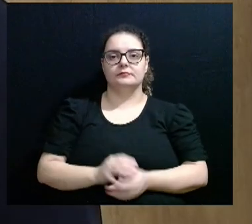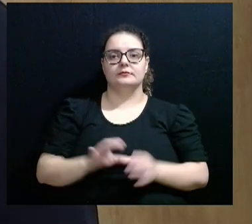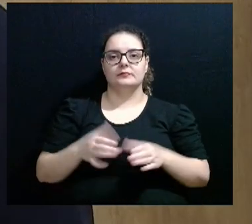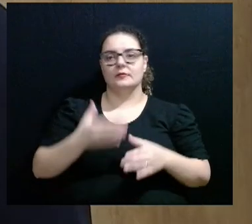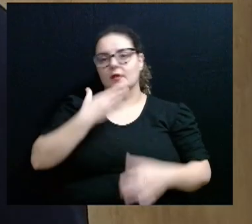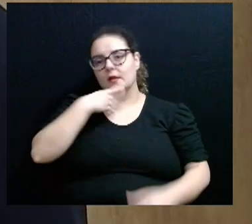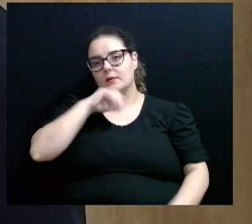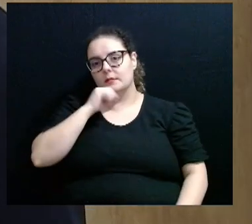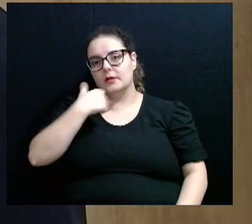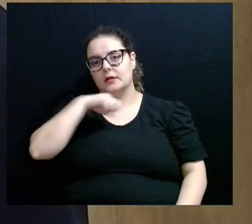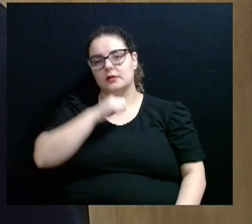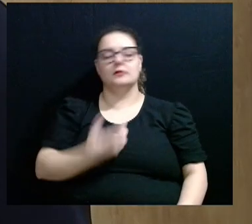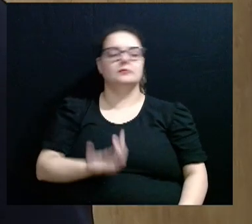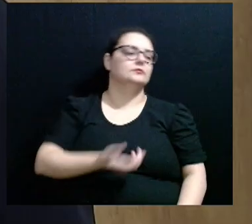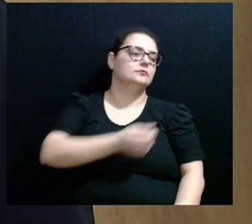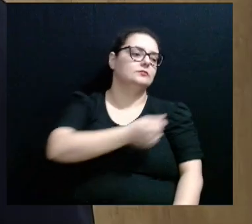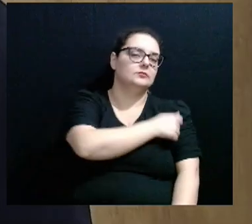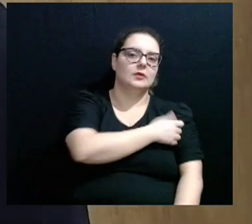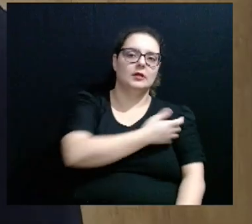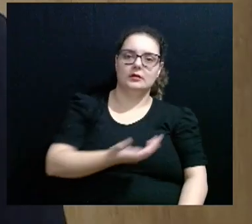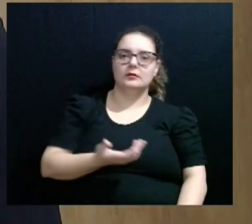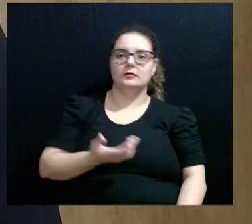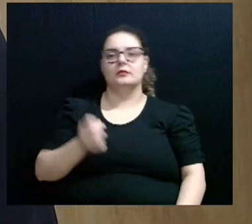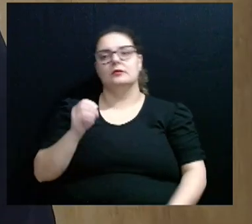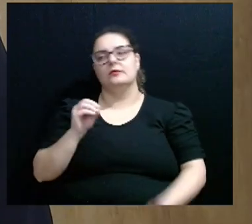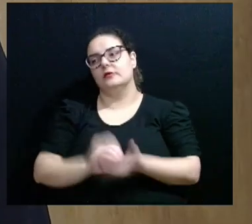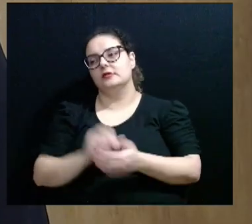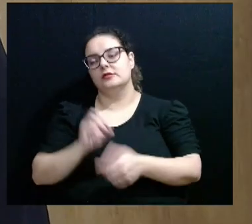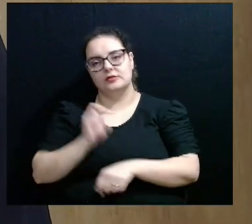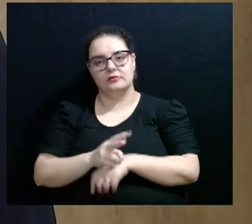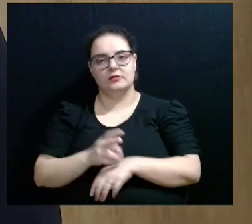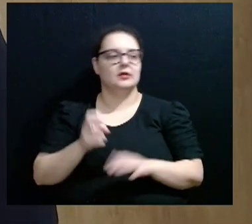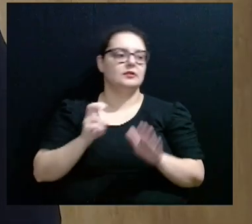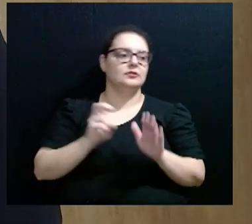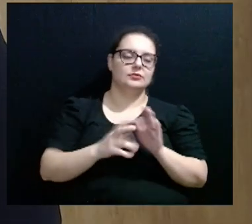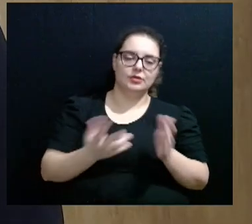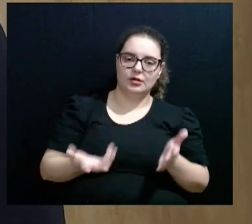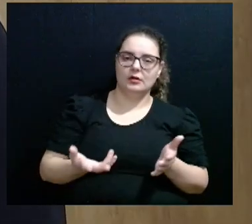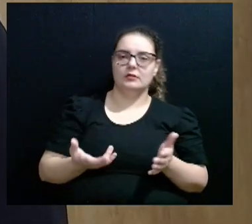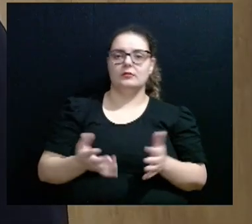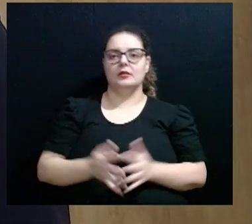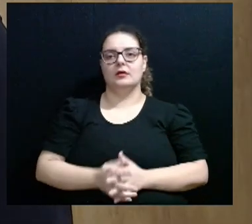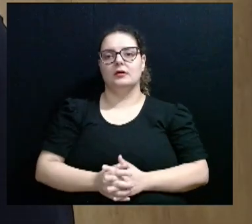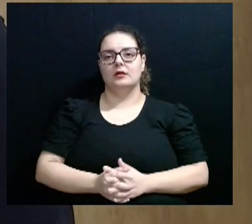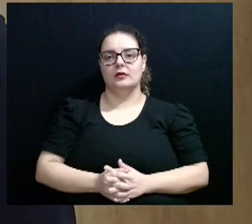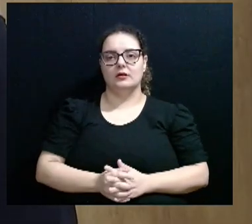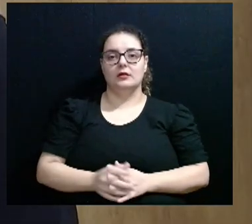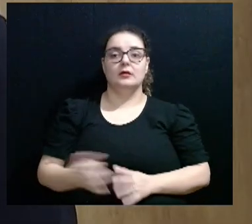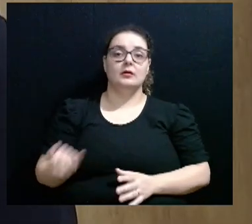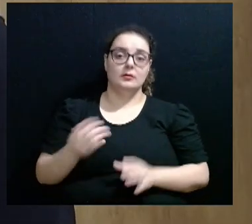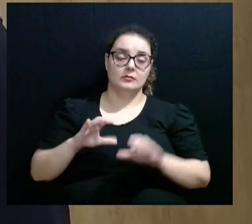creche, falta de vaga. Então, a importância dessa comissão é a gente